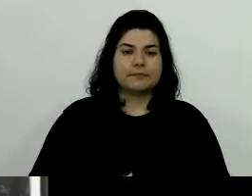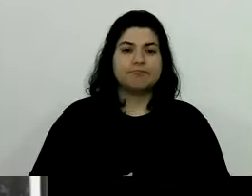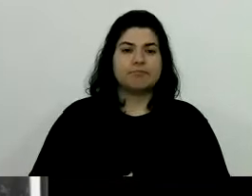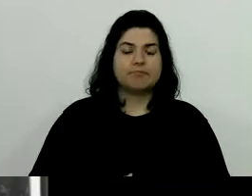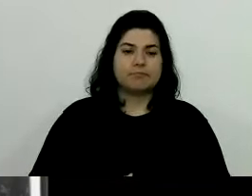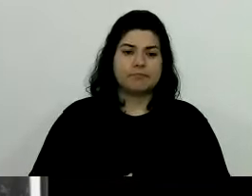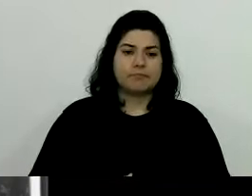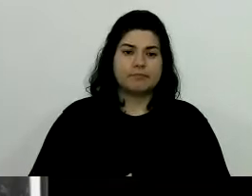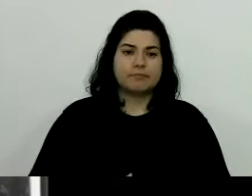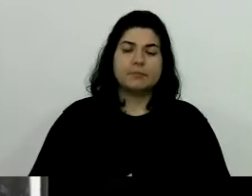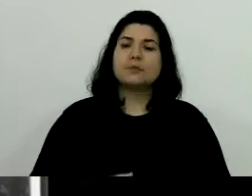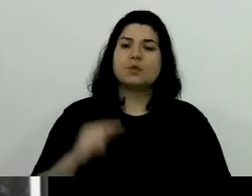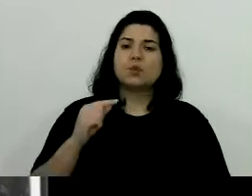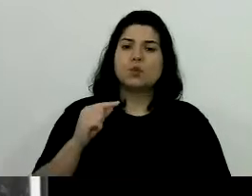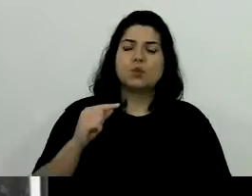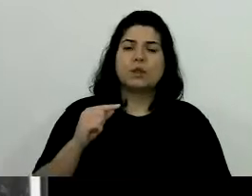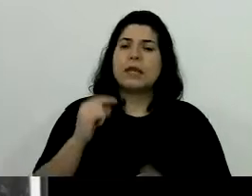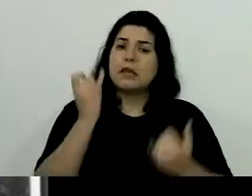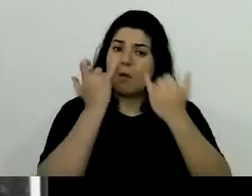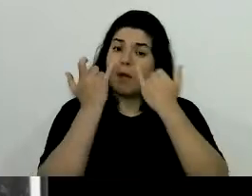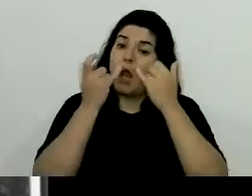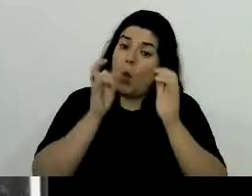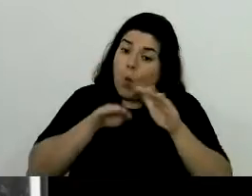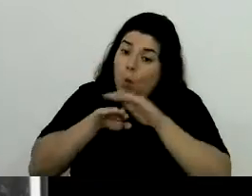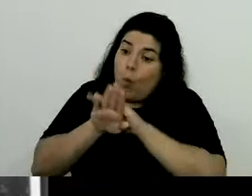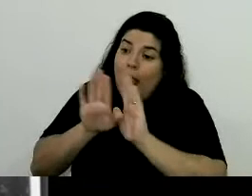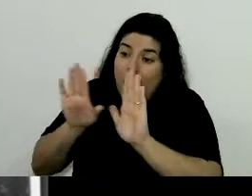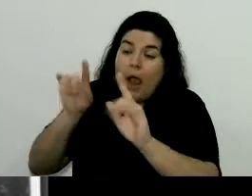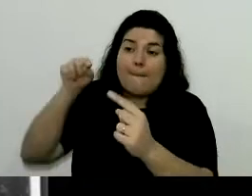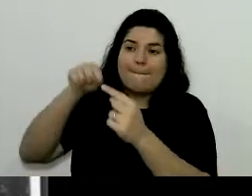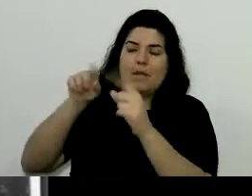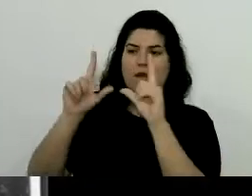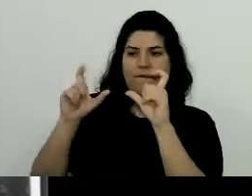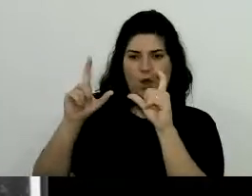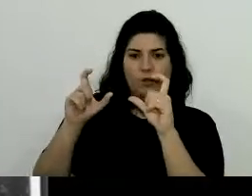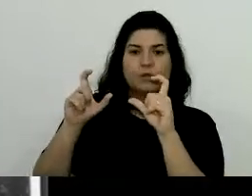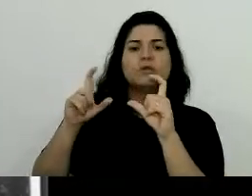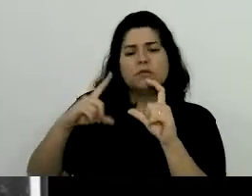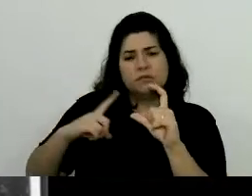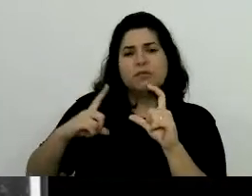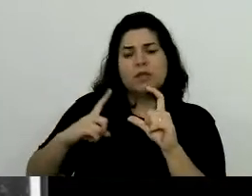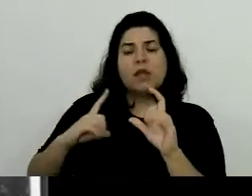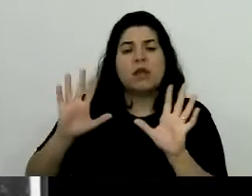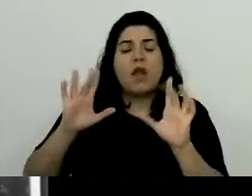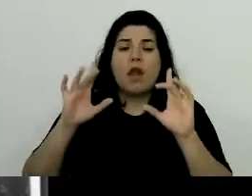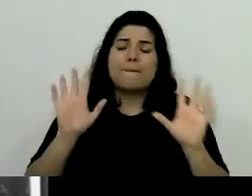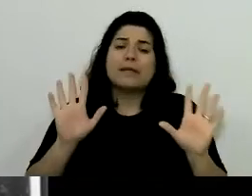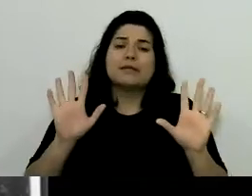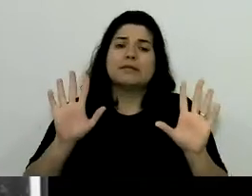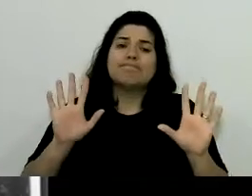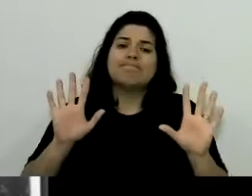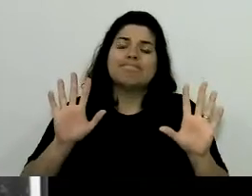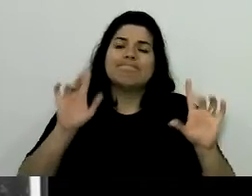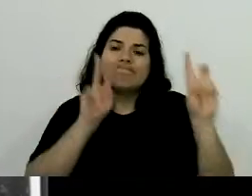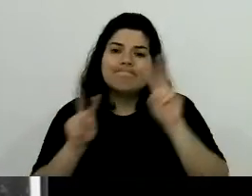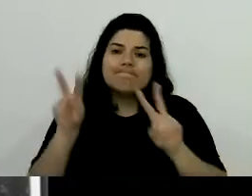reservar essas informações para as fotos, para a organização. Claro, sempre houve, né? Mas eu acho que as formas vão também, as formas de